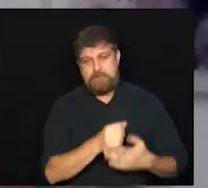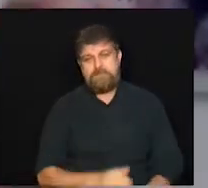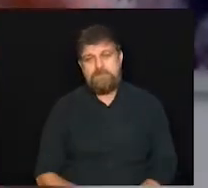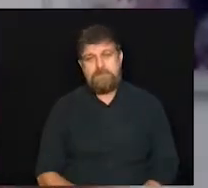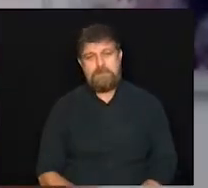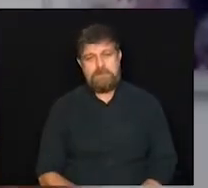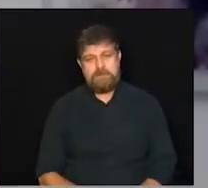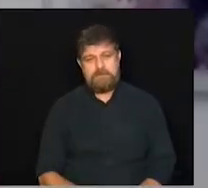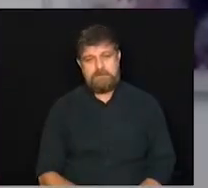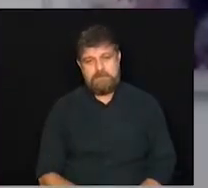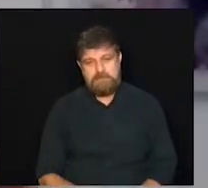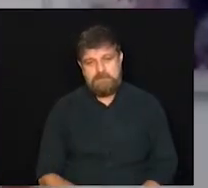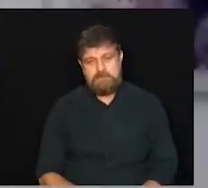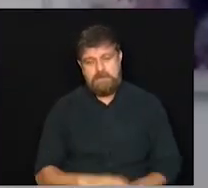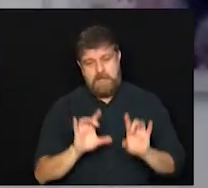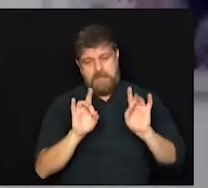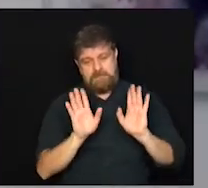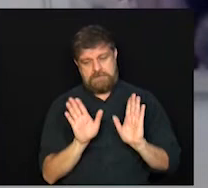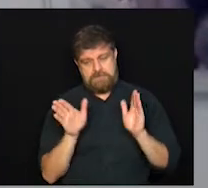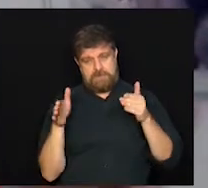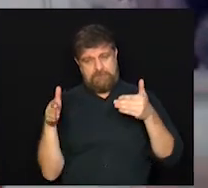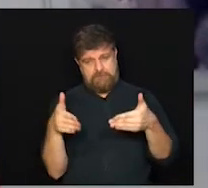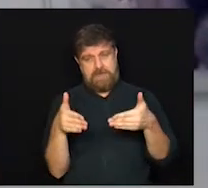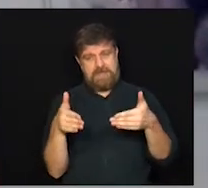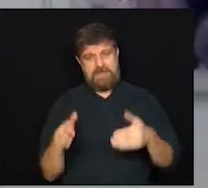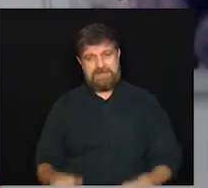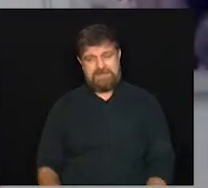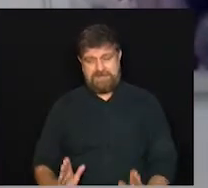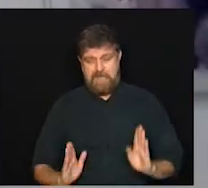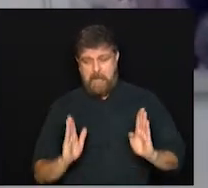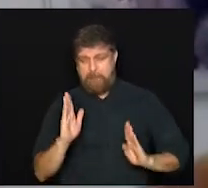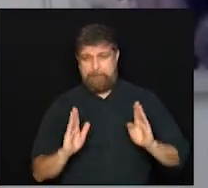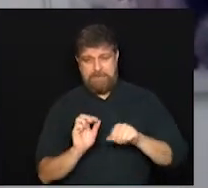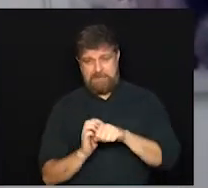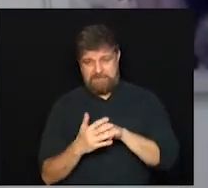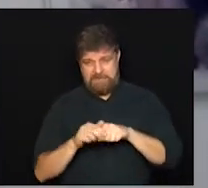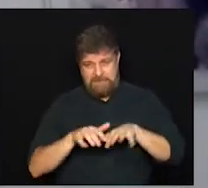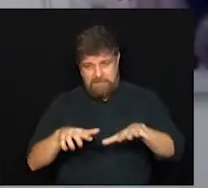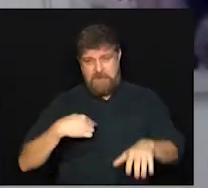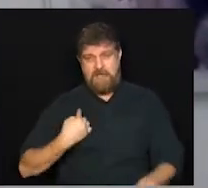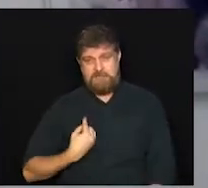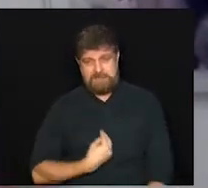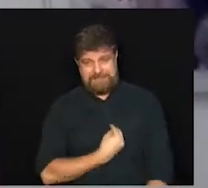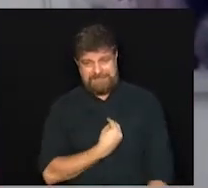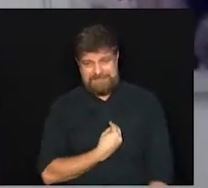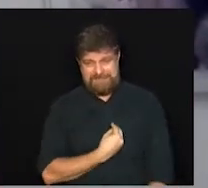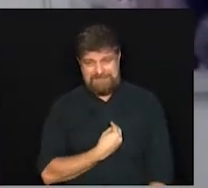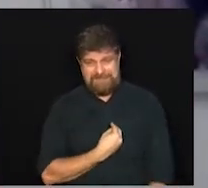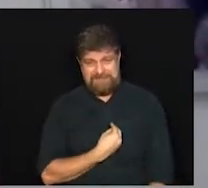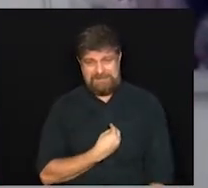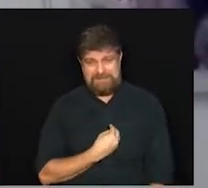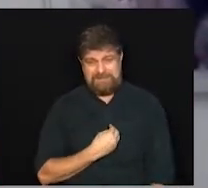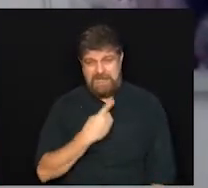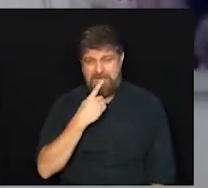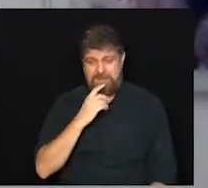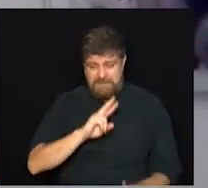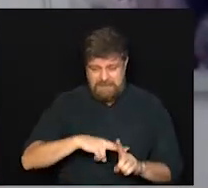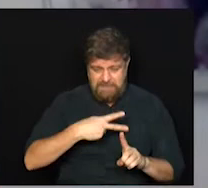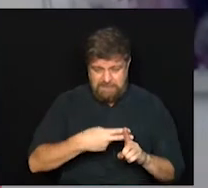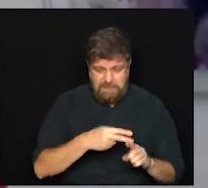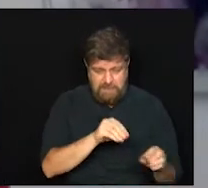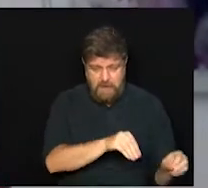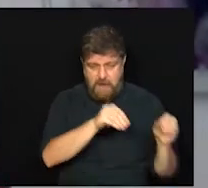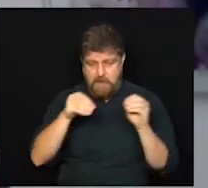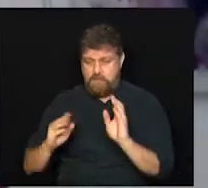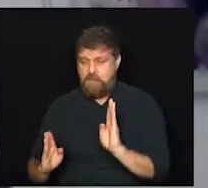Para especialmente a questão, nesse momento que nós estamos, né, que nós saímos da fase aí mais emergencial, agora entramos na